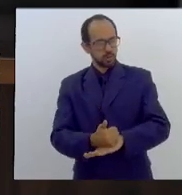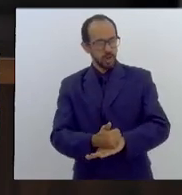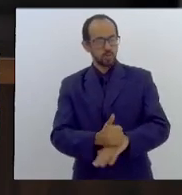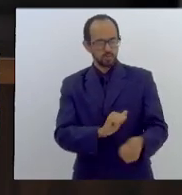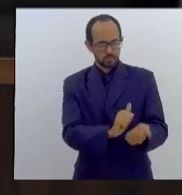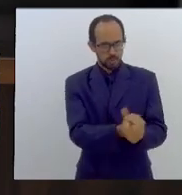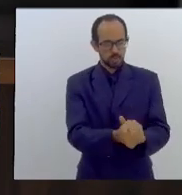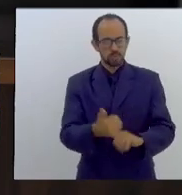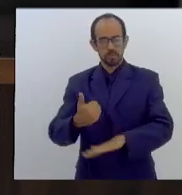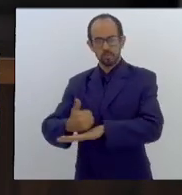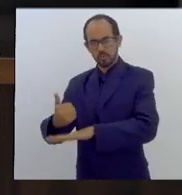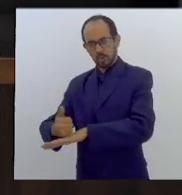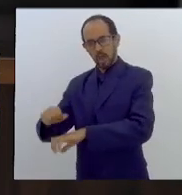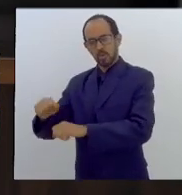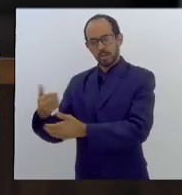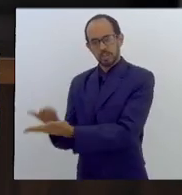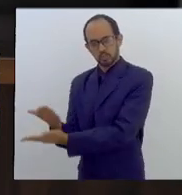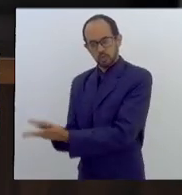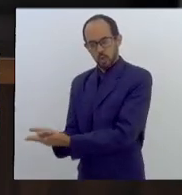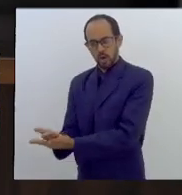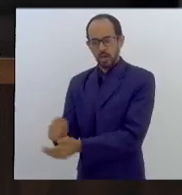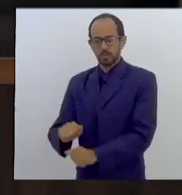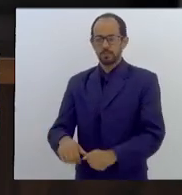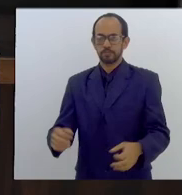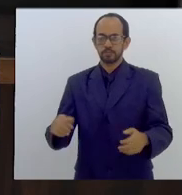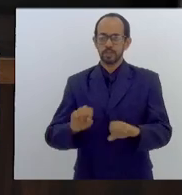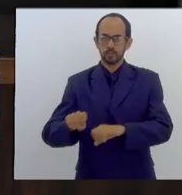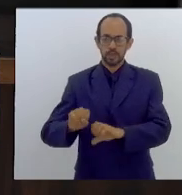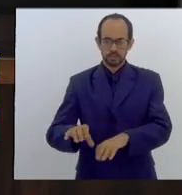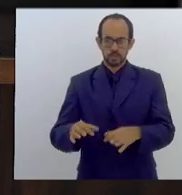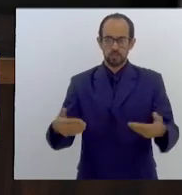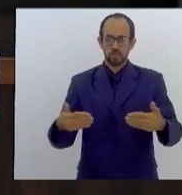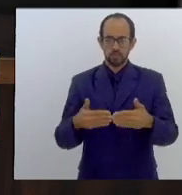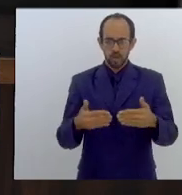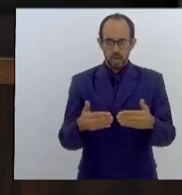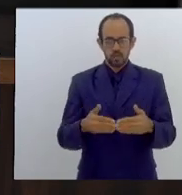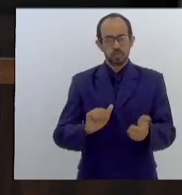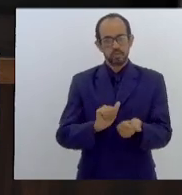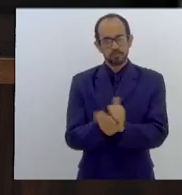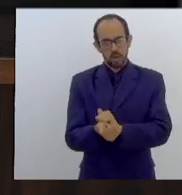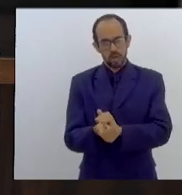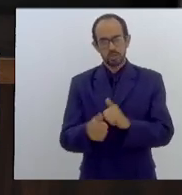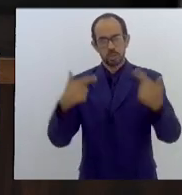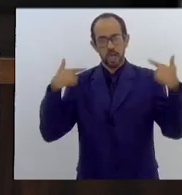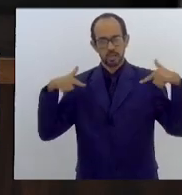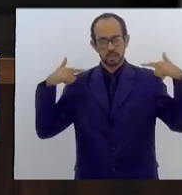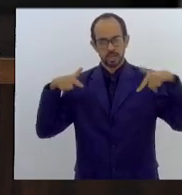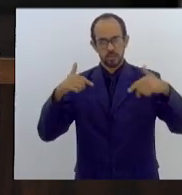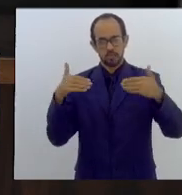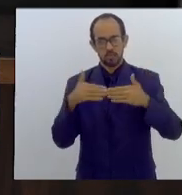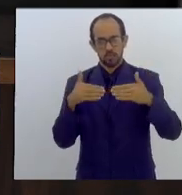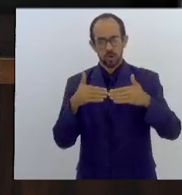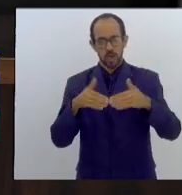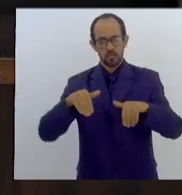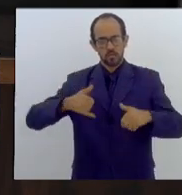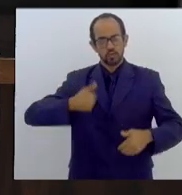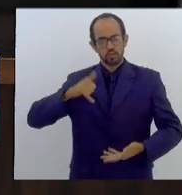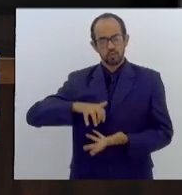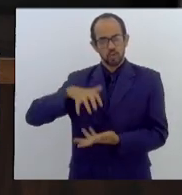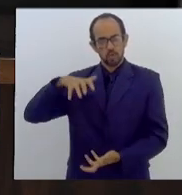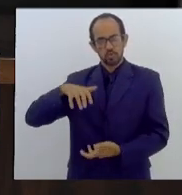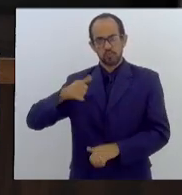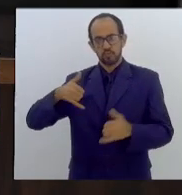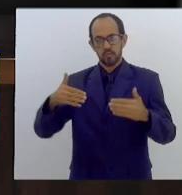Pareceres da Comissão de Constituição e Justiça pela condicionalidade, educação favorável, de esporte e lazer favorável, de assunto da criança, do adolescente e do idoso favorável, de orçamento